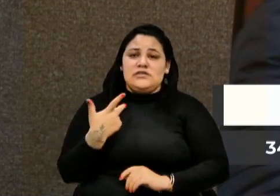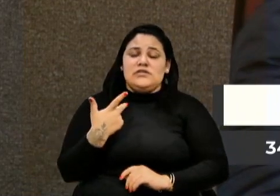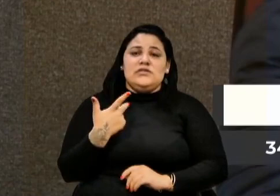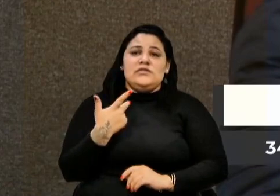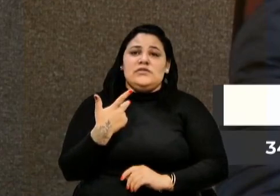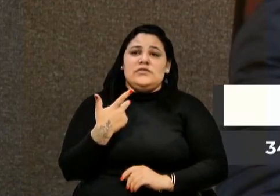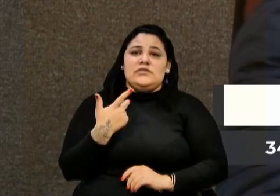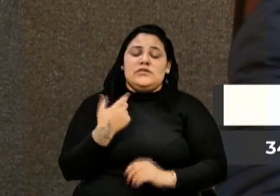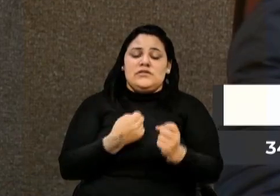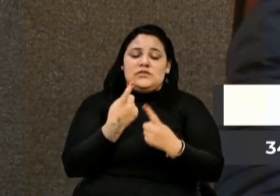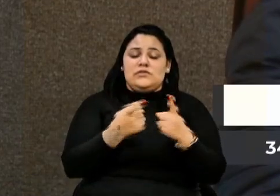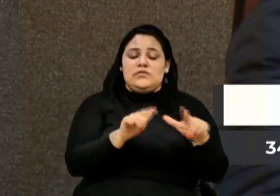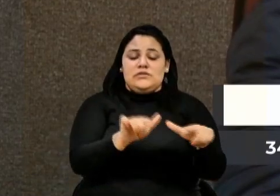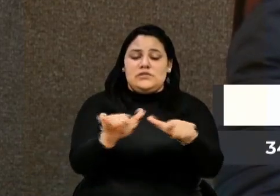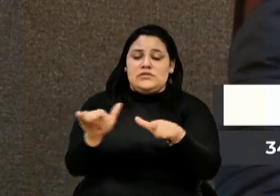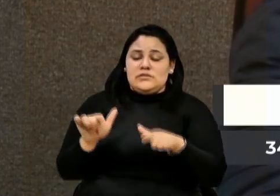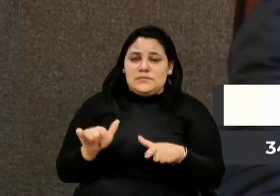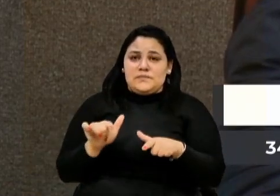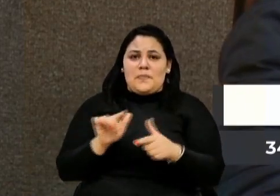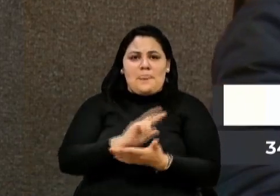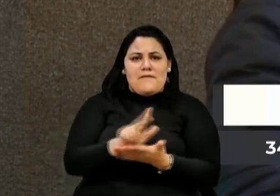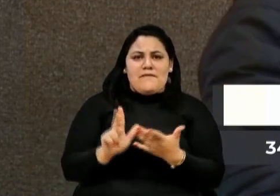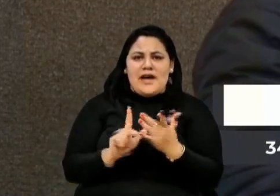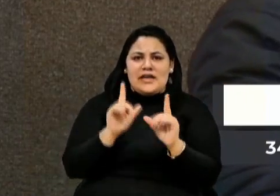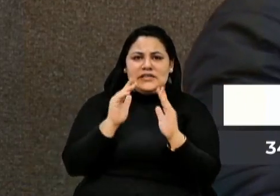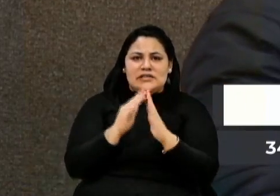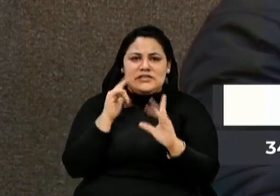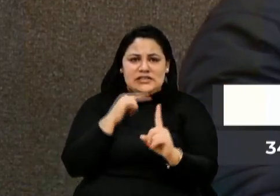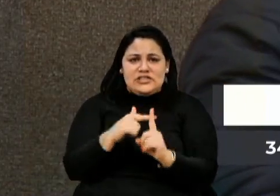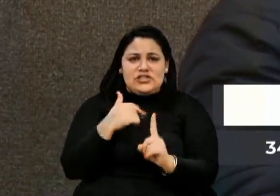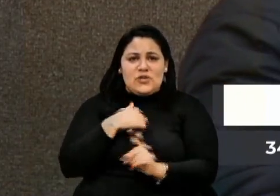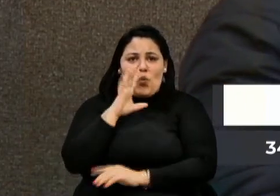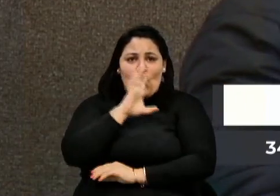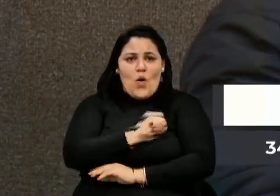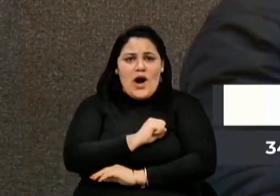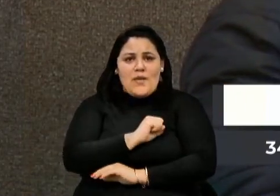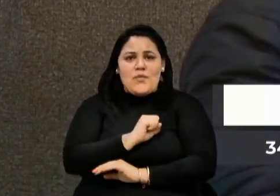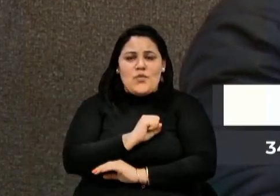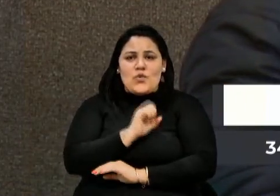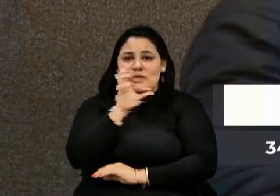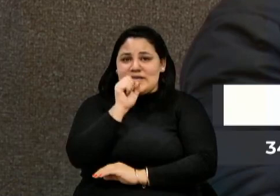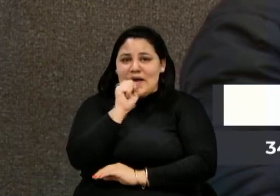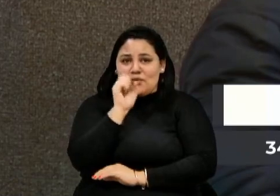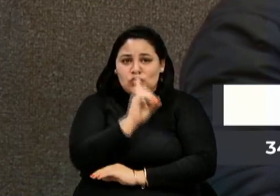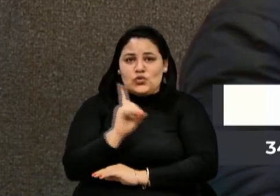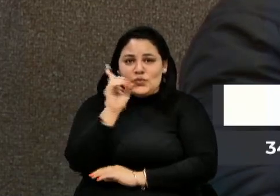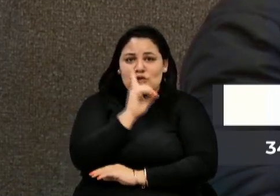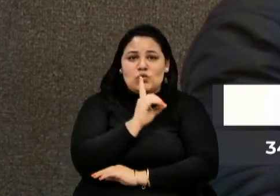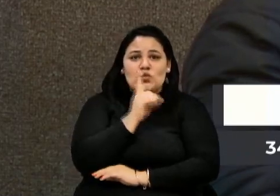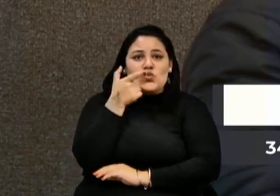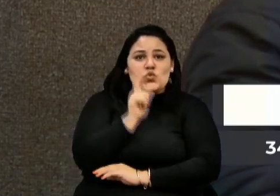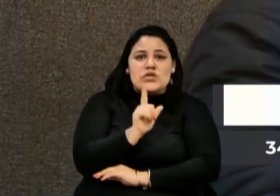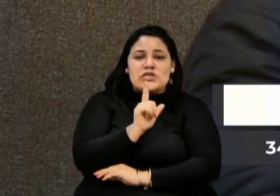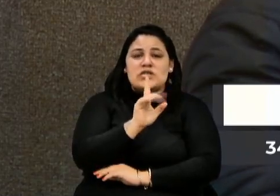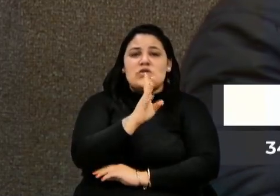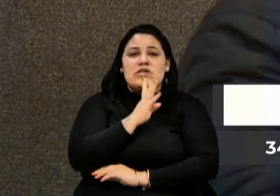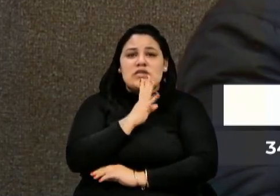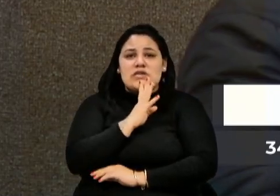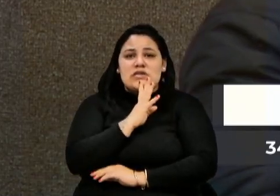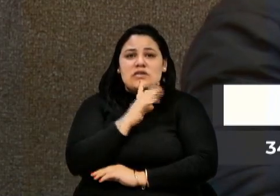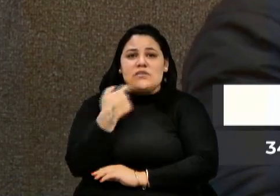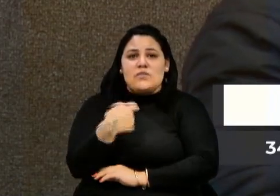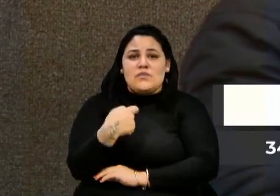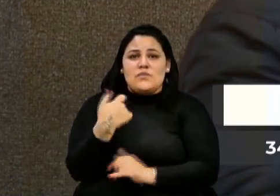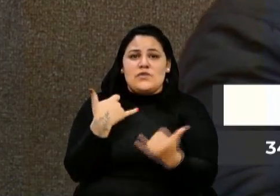lugares no interior, várias igrejas. Eu adoro, no final de semana, poder conhecer essas igrejas pequenas, por exemplo, na Terceira Légua, a Igreja